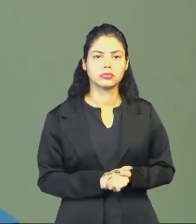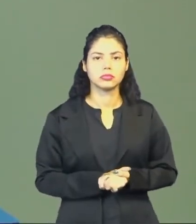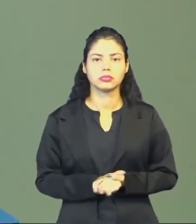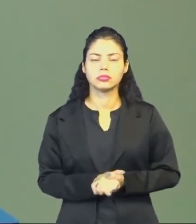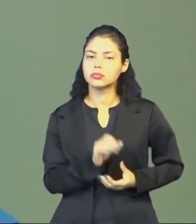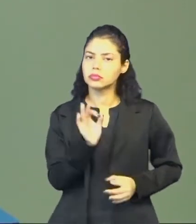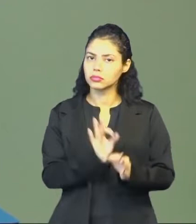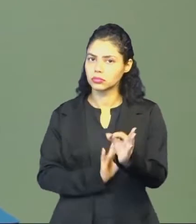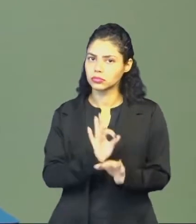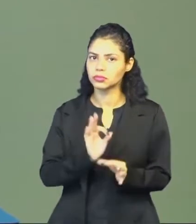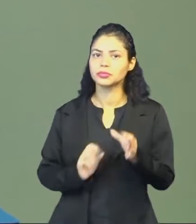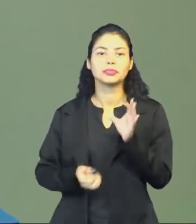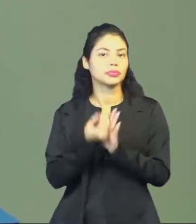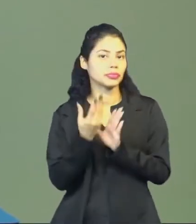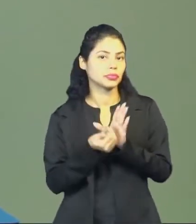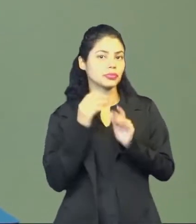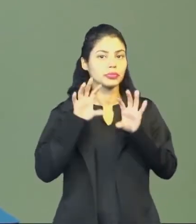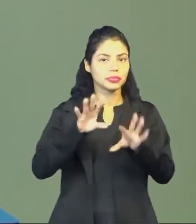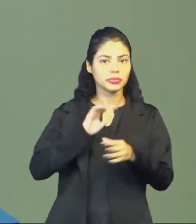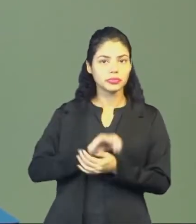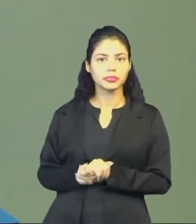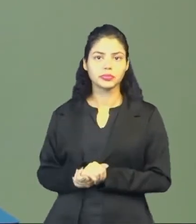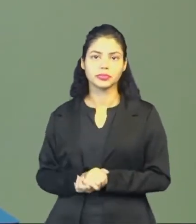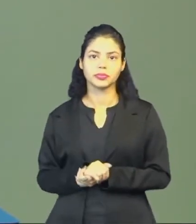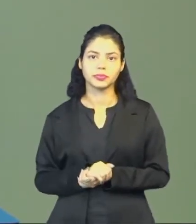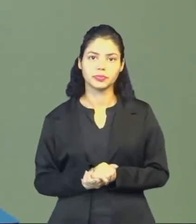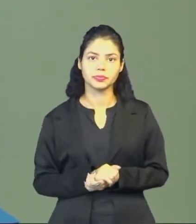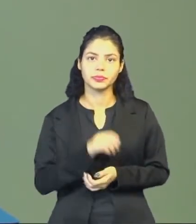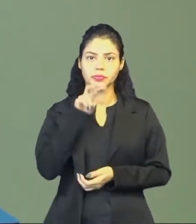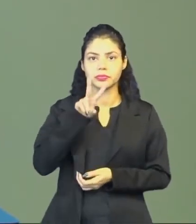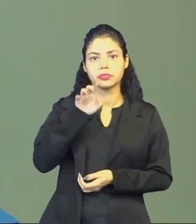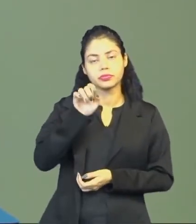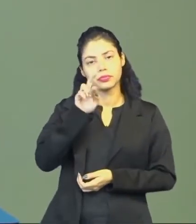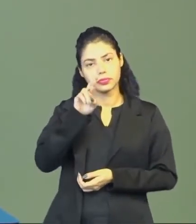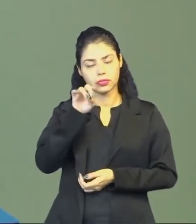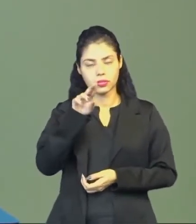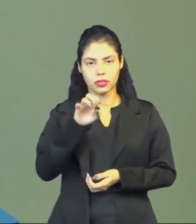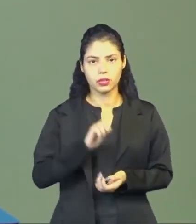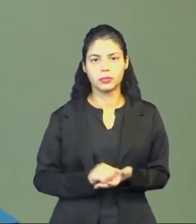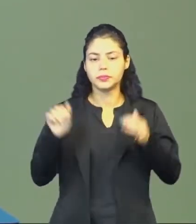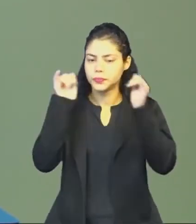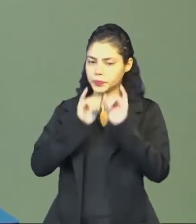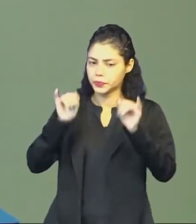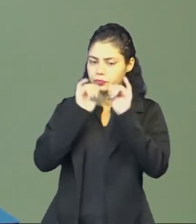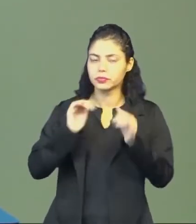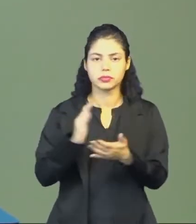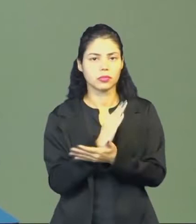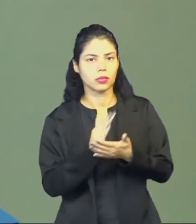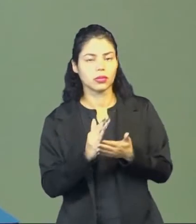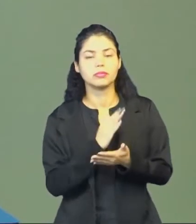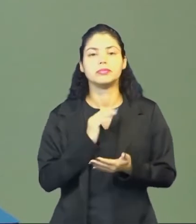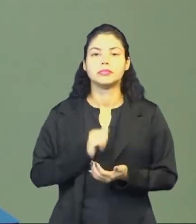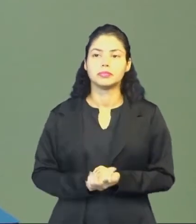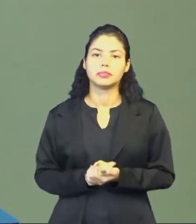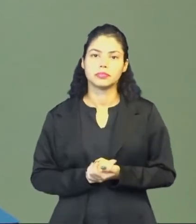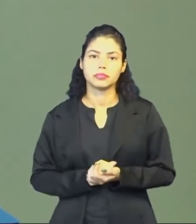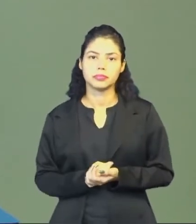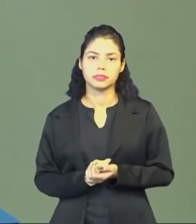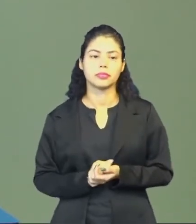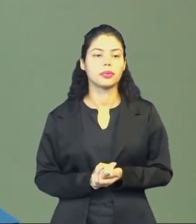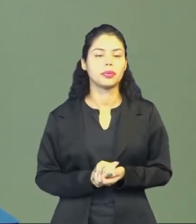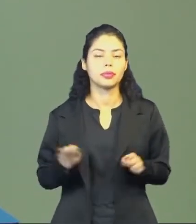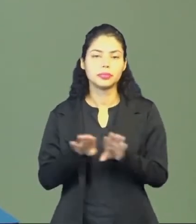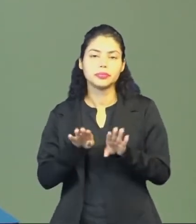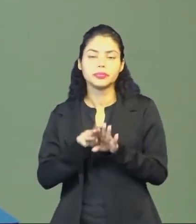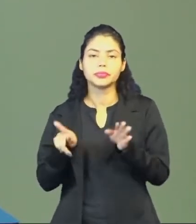foram organizadas e criadas aí. Então esse é um verbete, ele já traz algumas informações, expõe algumas informações